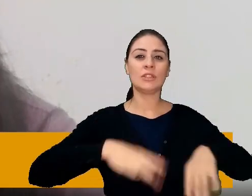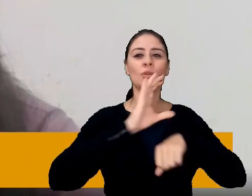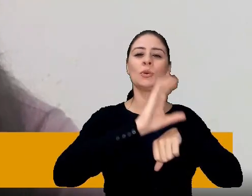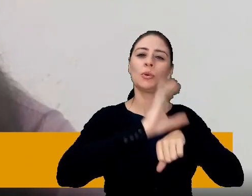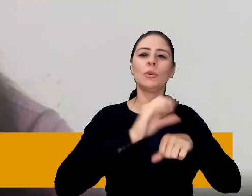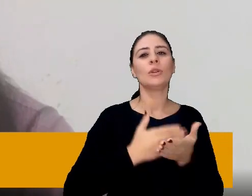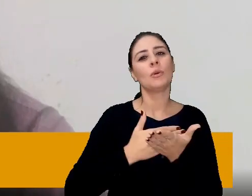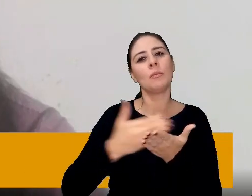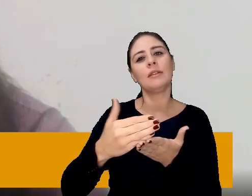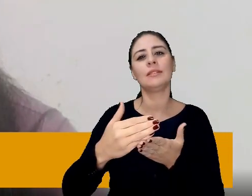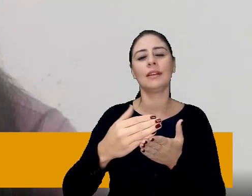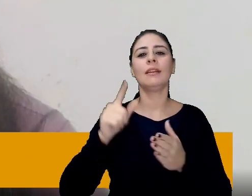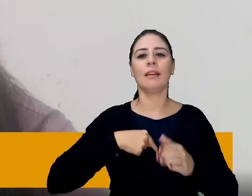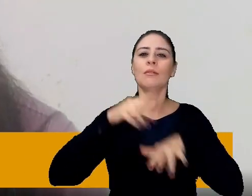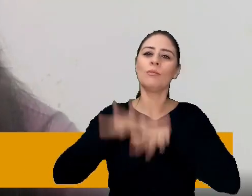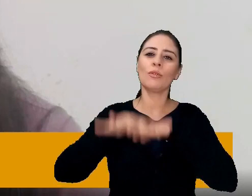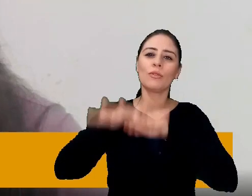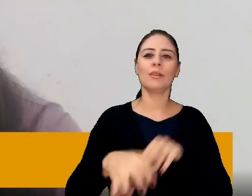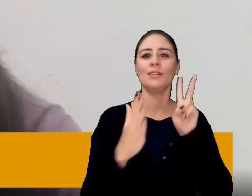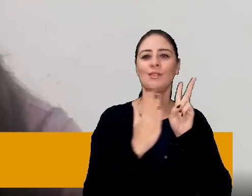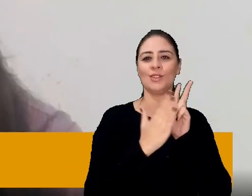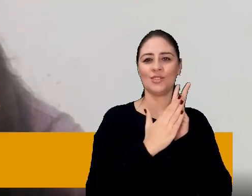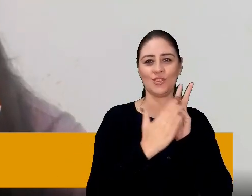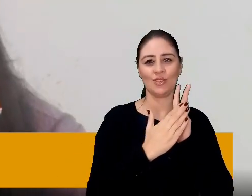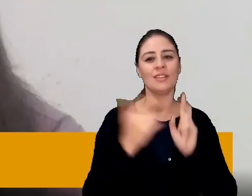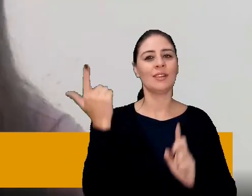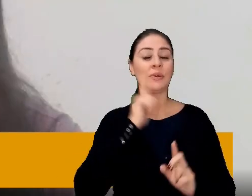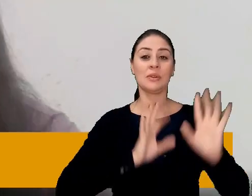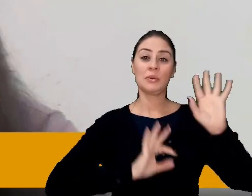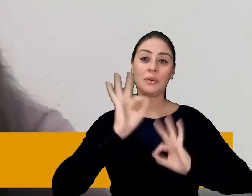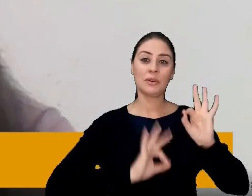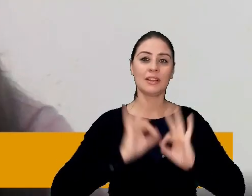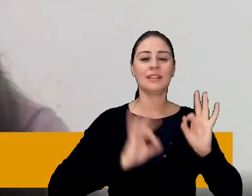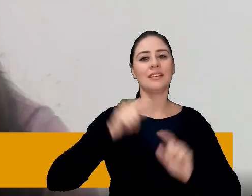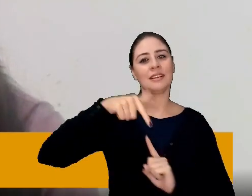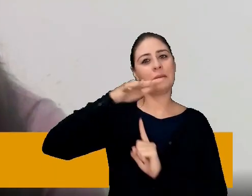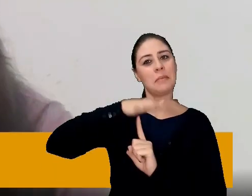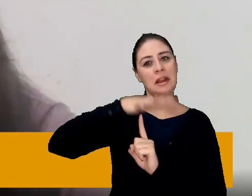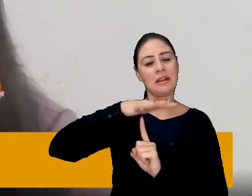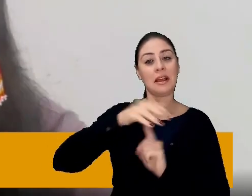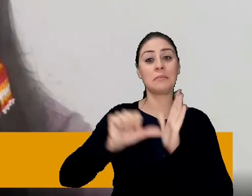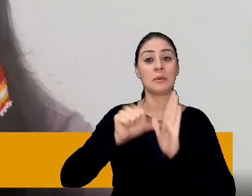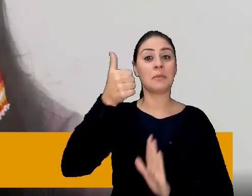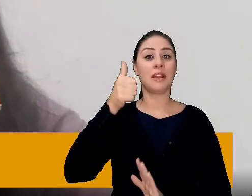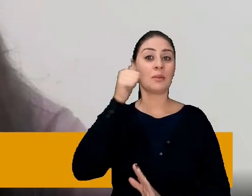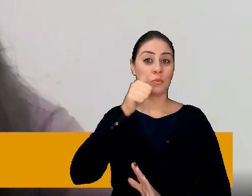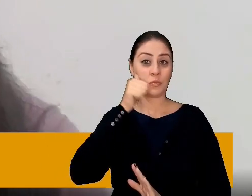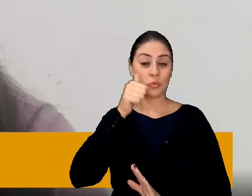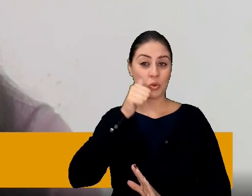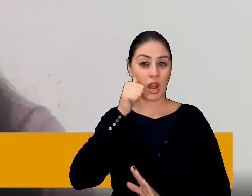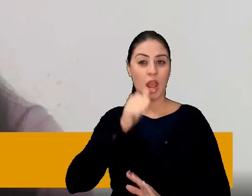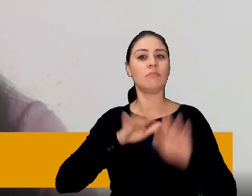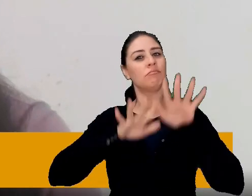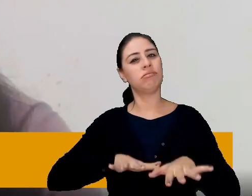estava na minha vida, porque eu estava querendo desistir do curso, e comecei a participar do movimento indígena. Então, eu consegui organizar a ida das